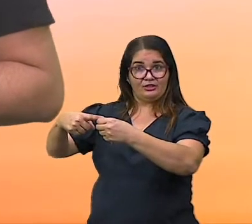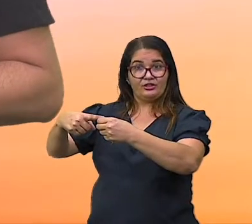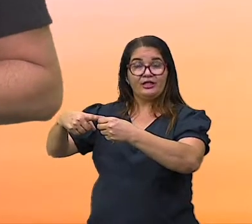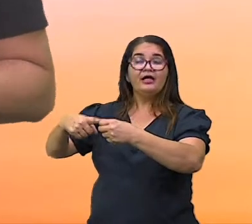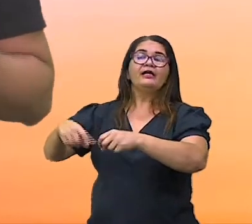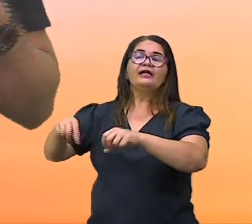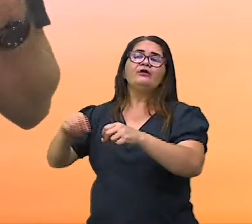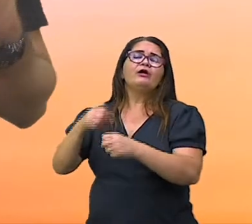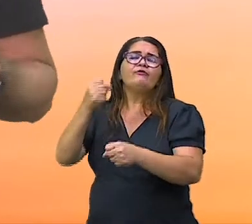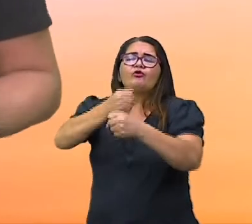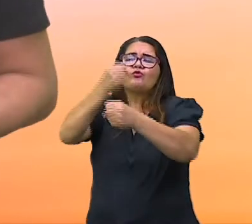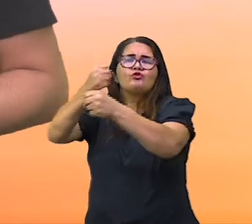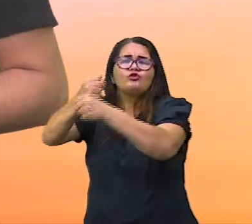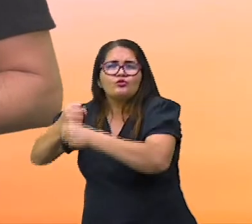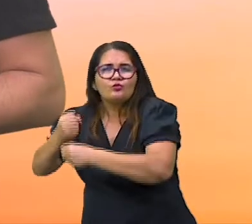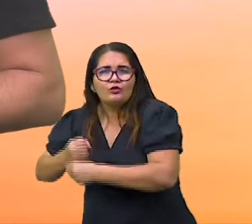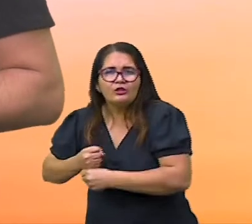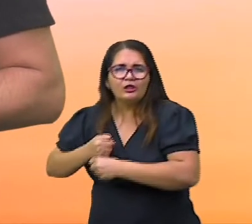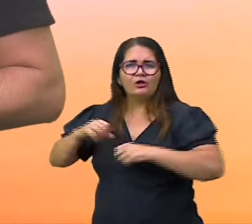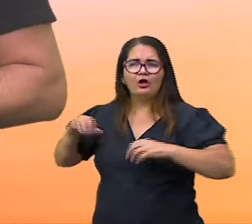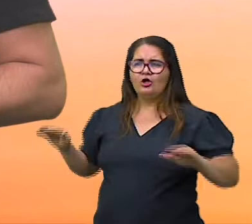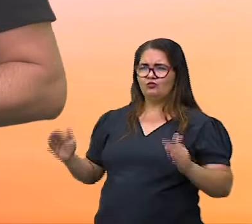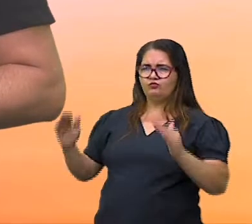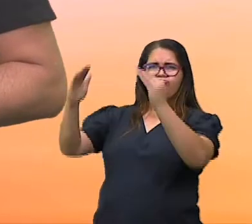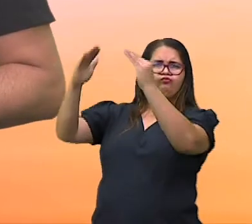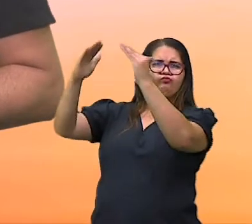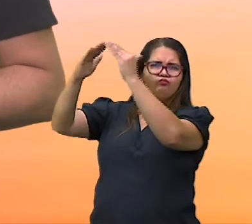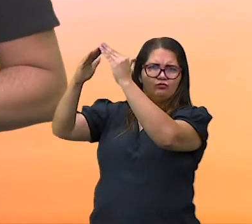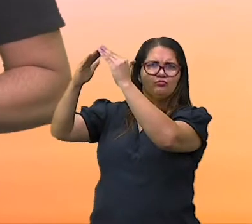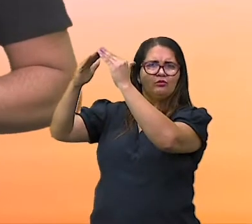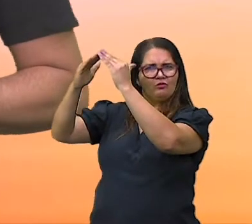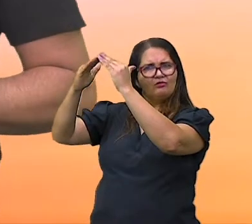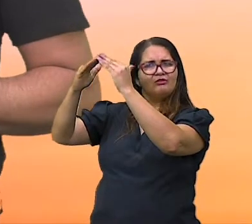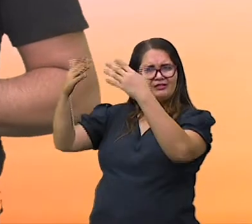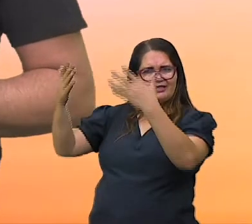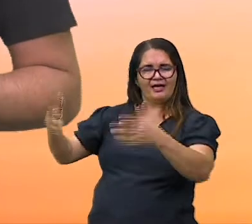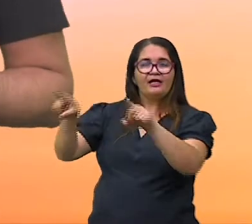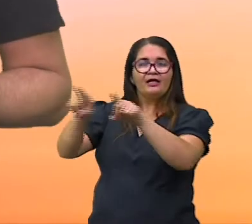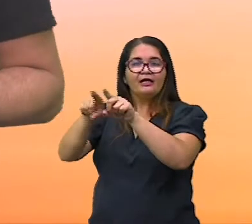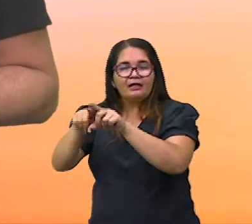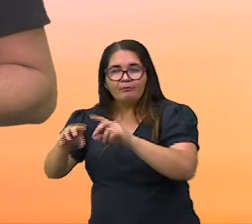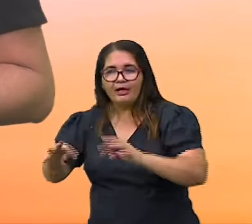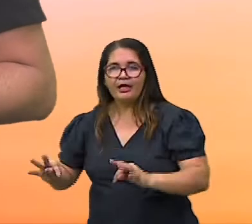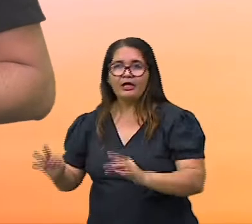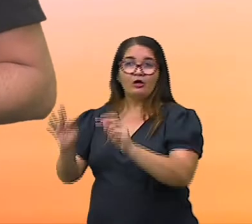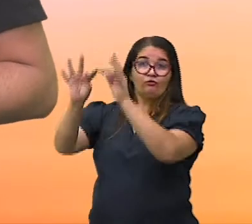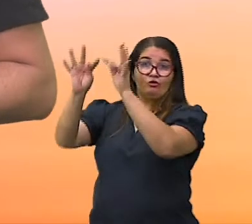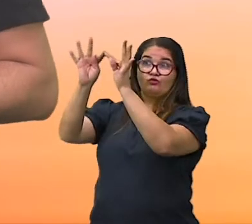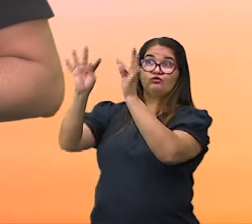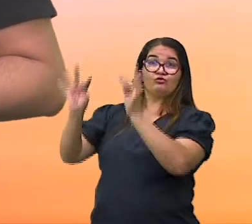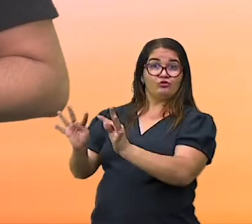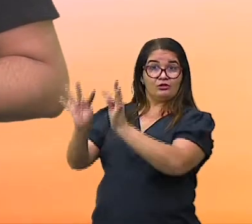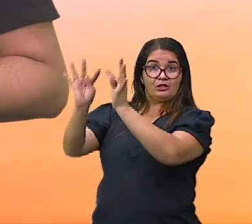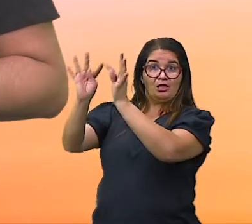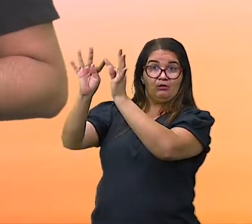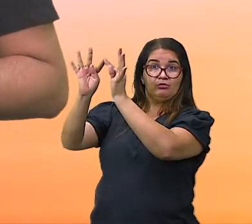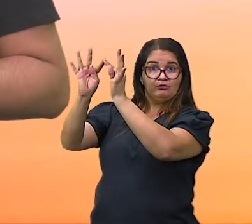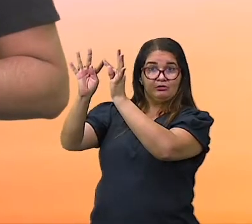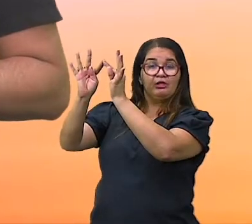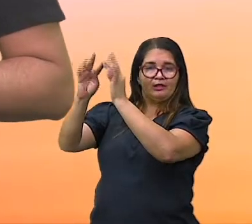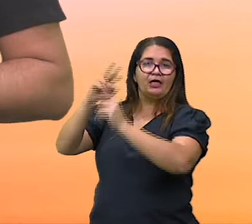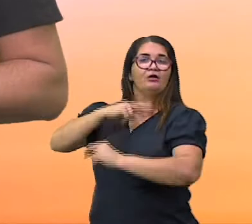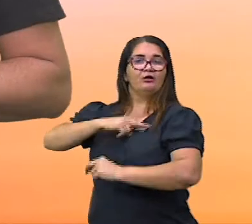e que reunia os principais prédios da cidade, como os templos religiosos, que foi o que eu mostrei, o templo